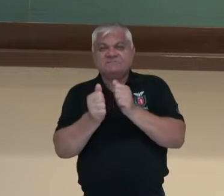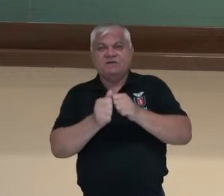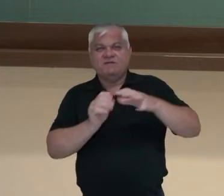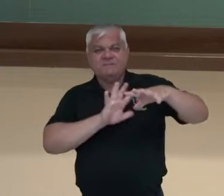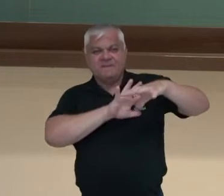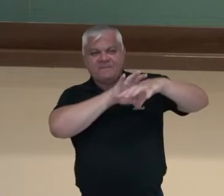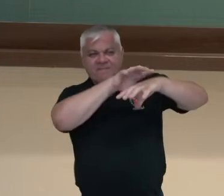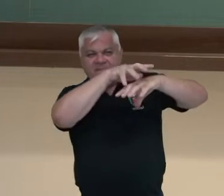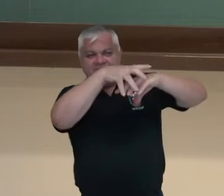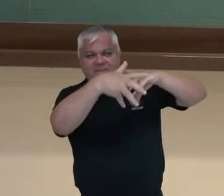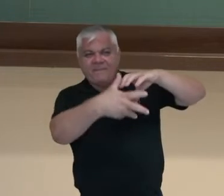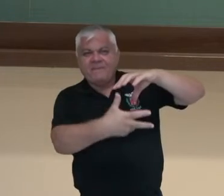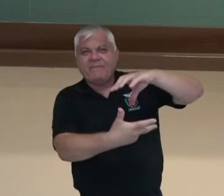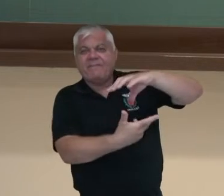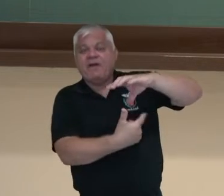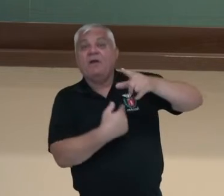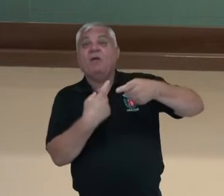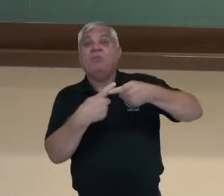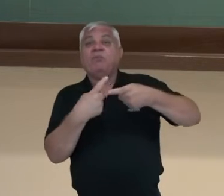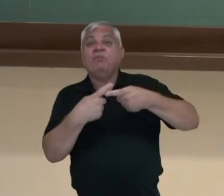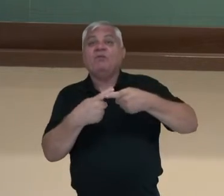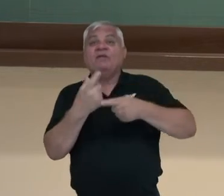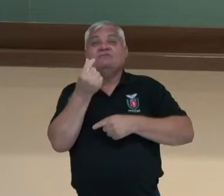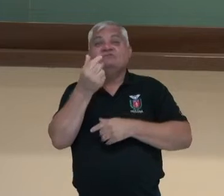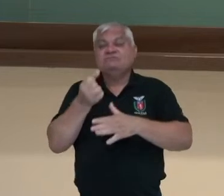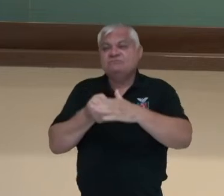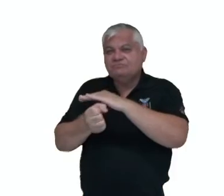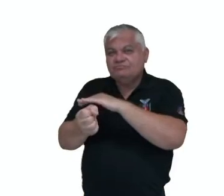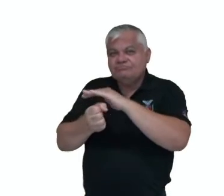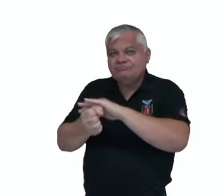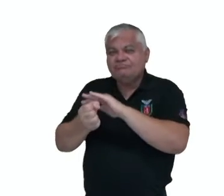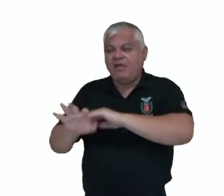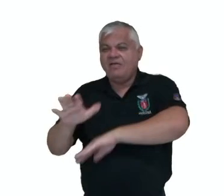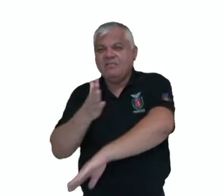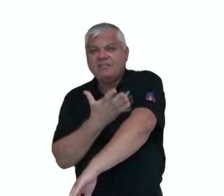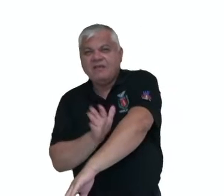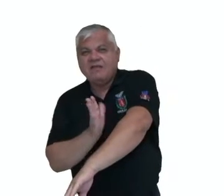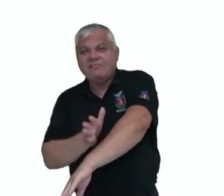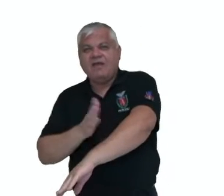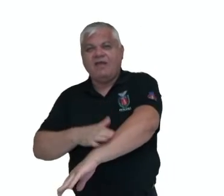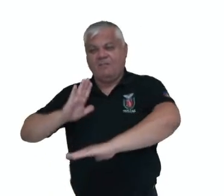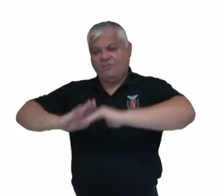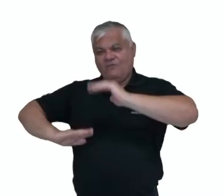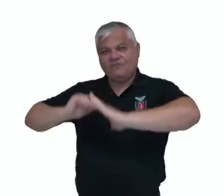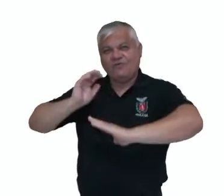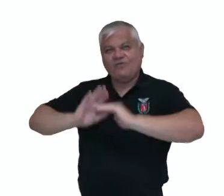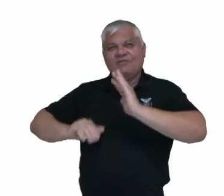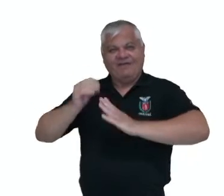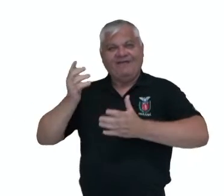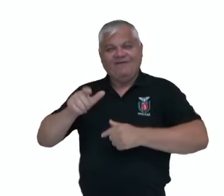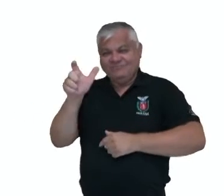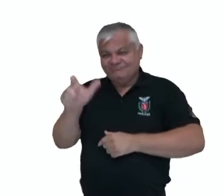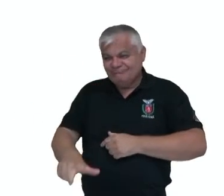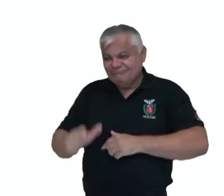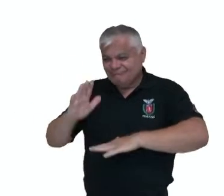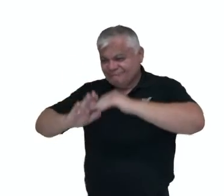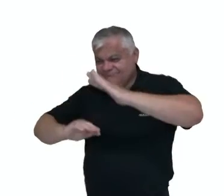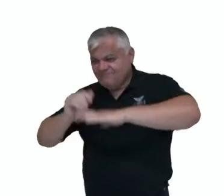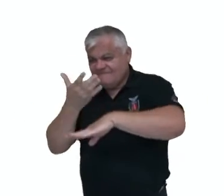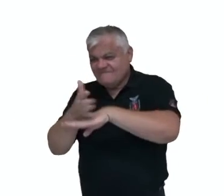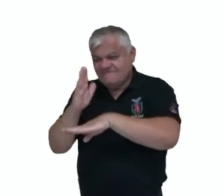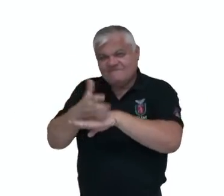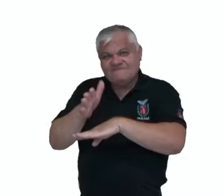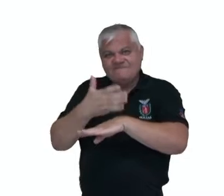aos investimentos nas melhorias no desempenho atlético, dos atletas, de elite, o que caracteriza o esporte é alto rendimento.